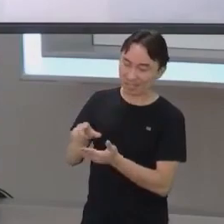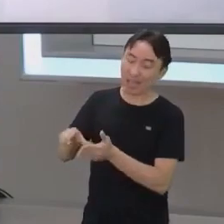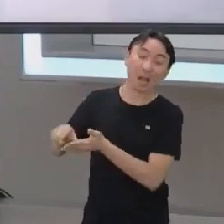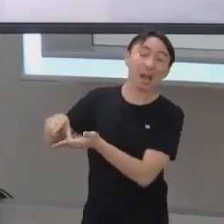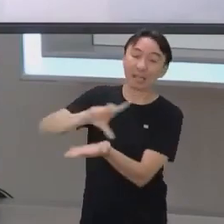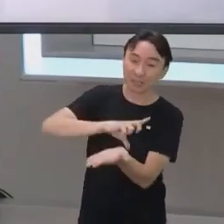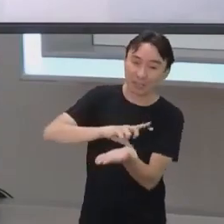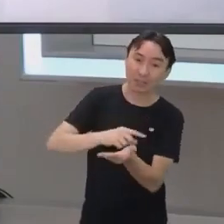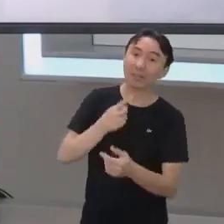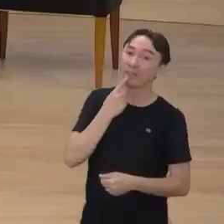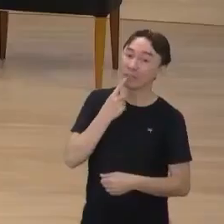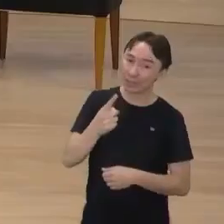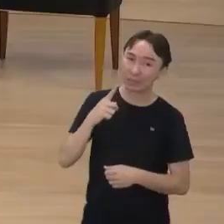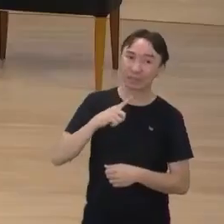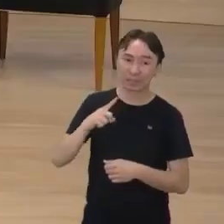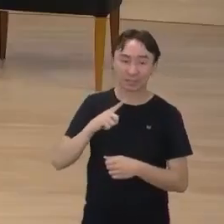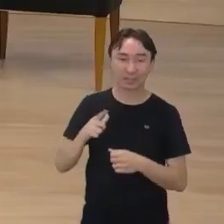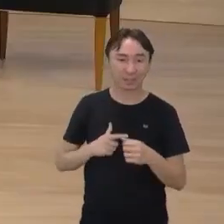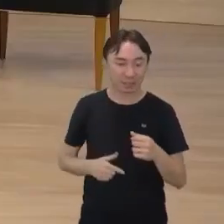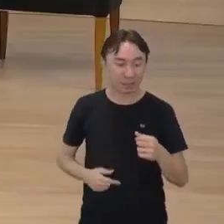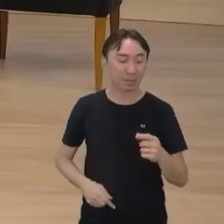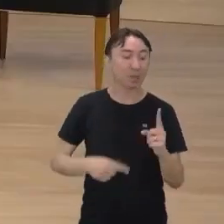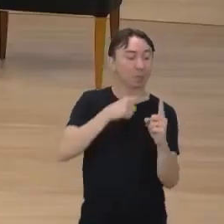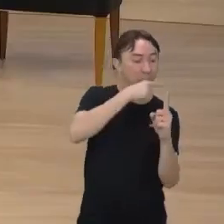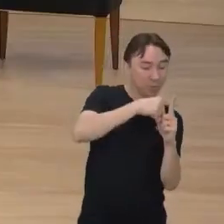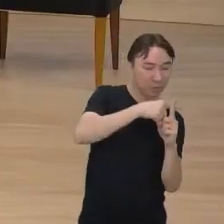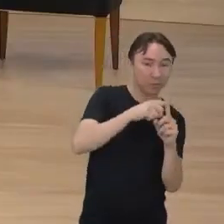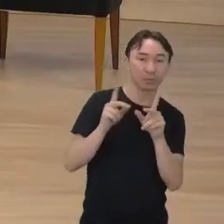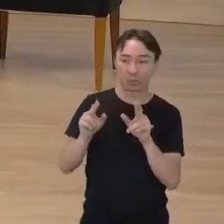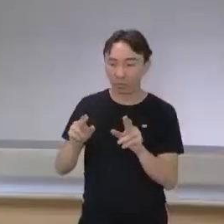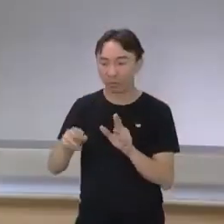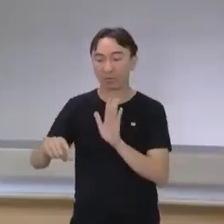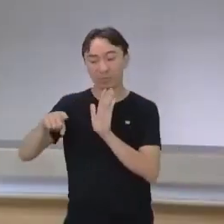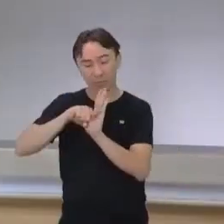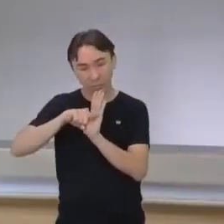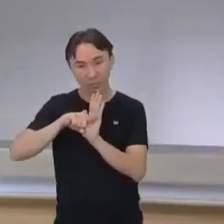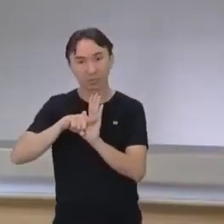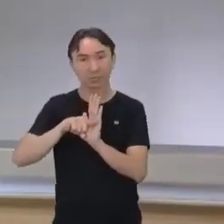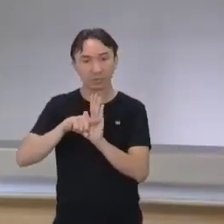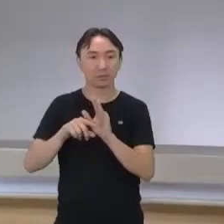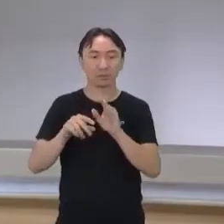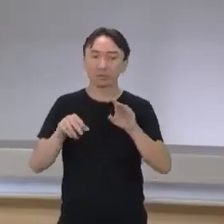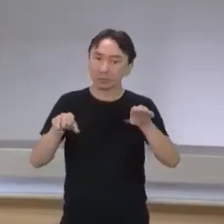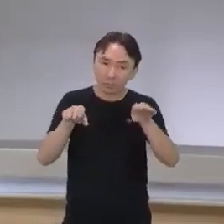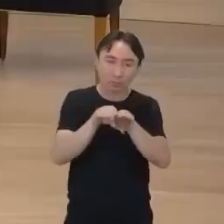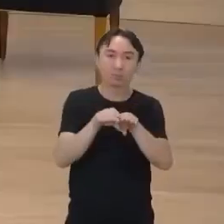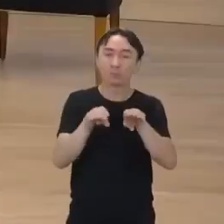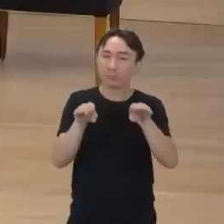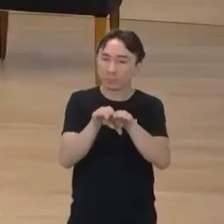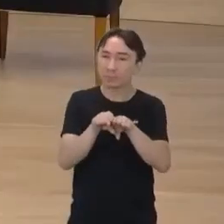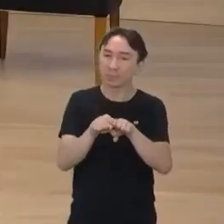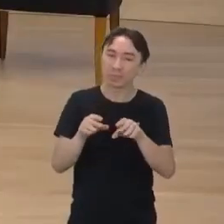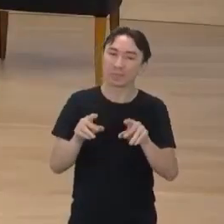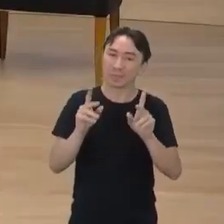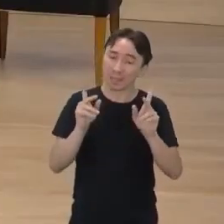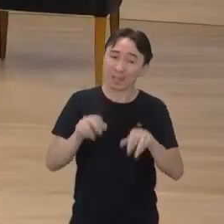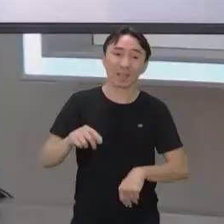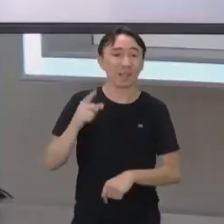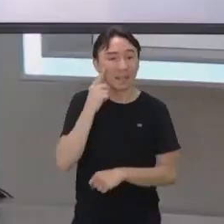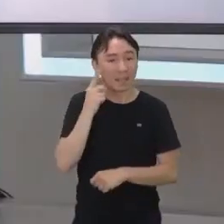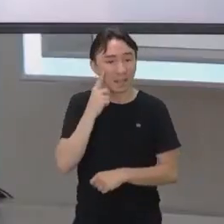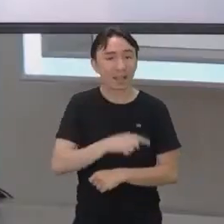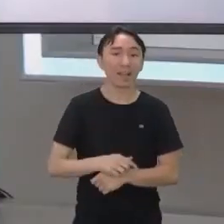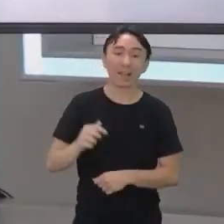a ideia da neutralidade atômica, positivo igual negativo. Por isso que vai ser sempre igual para dar essa neutralidade. A palavra átomo tem que estar